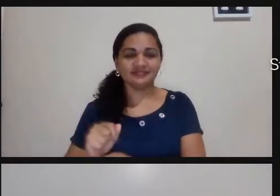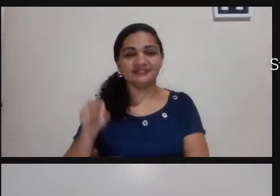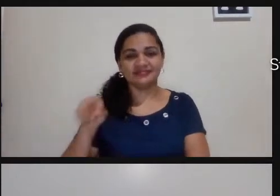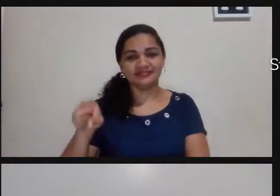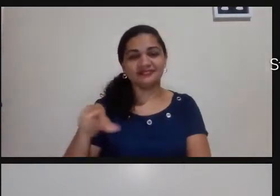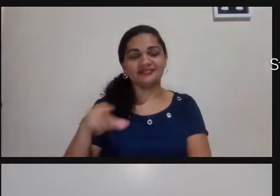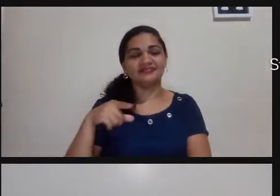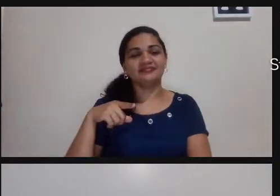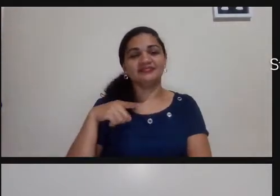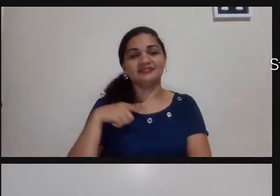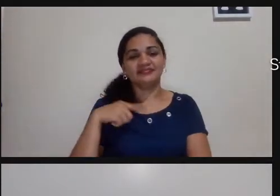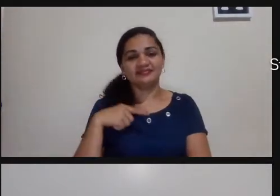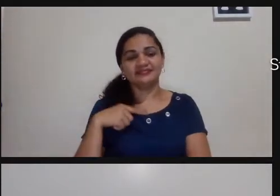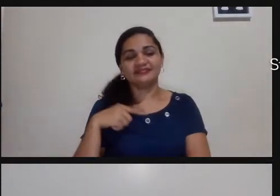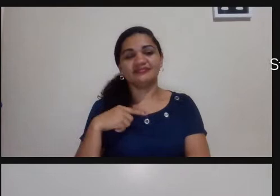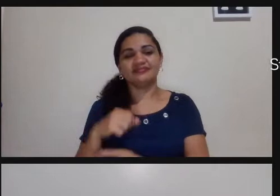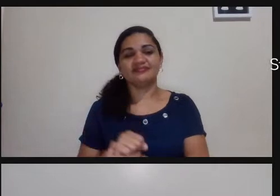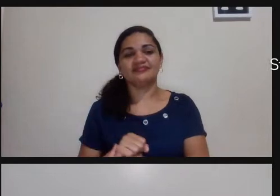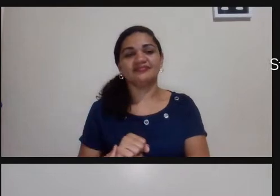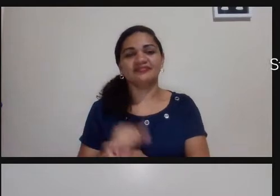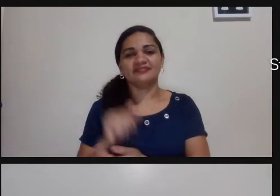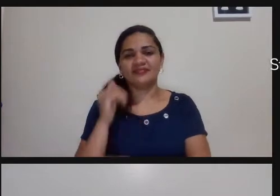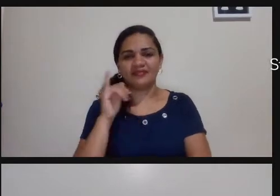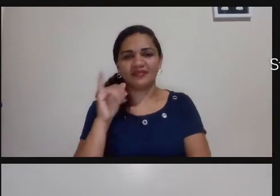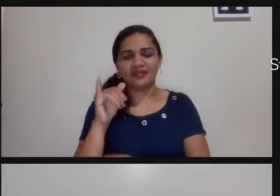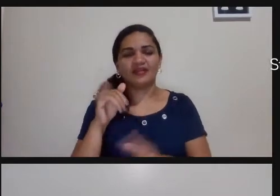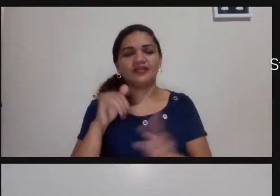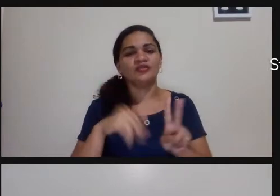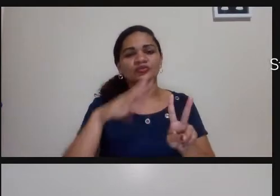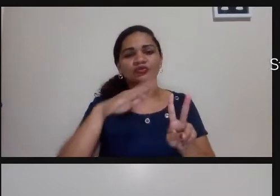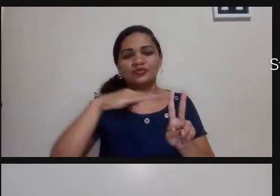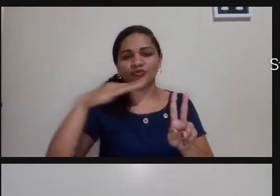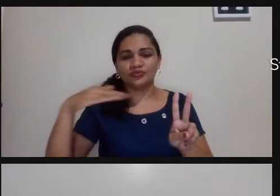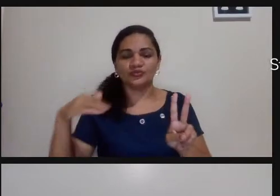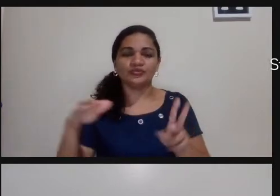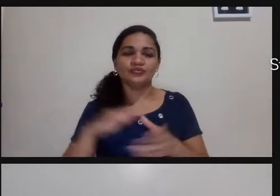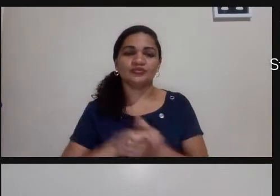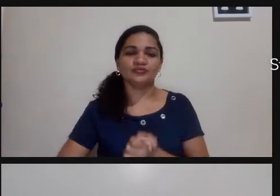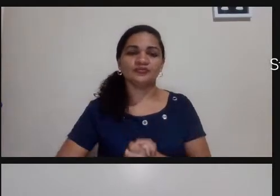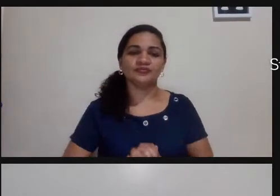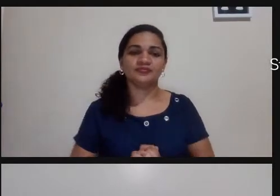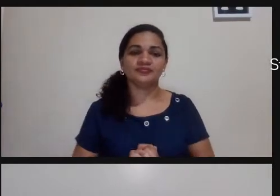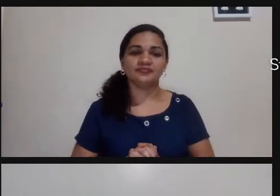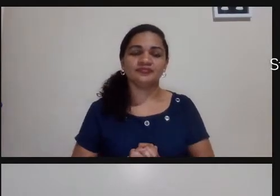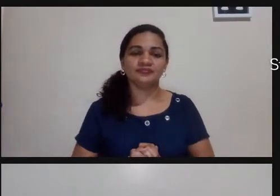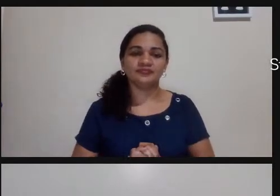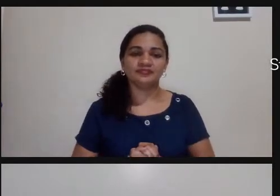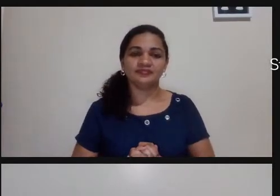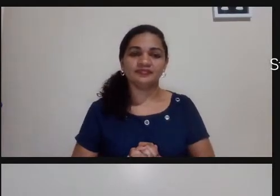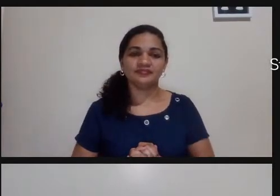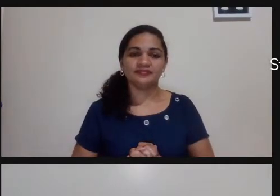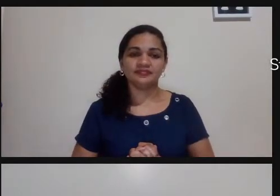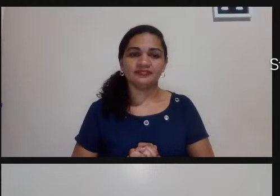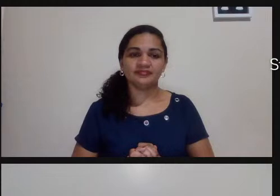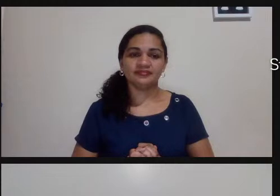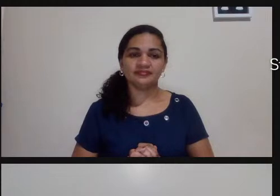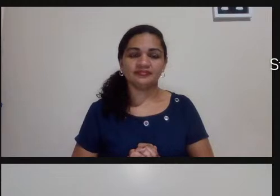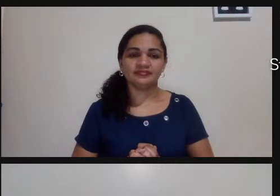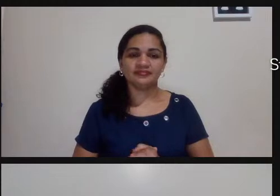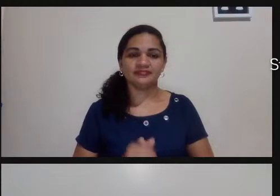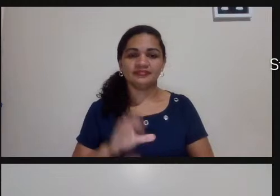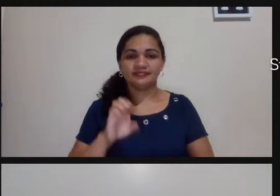Boa Esperança também tá que é do chest é grupo é Eletronorte e Eletrobras a chesf que